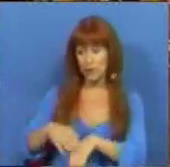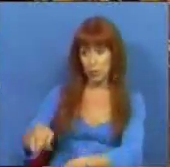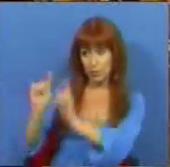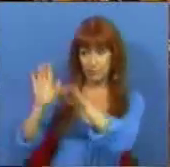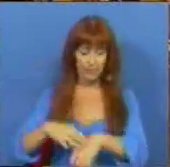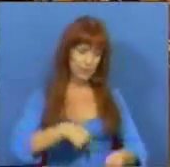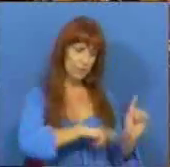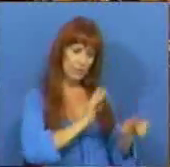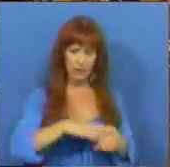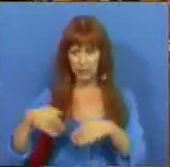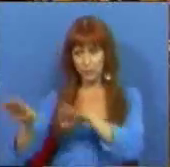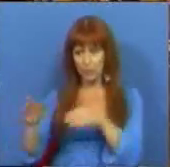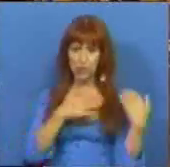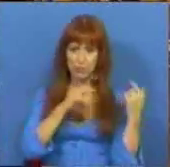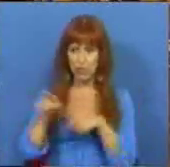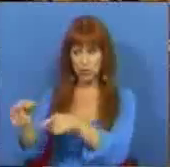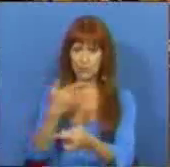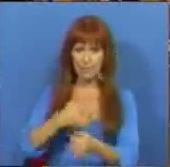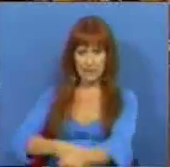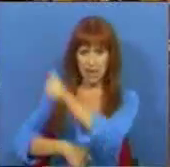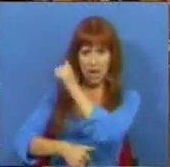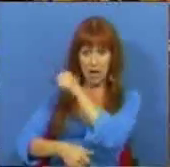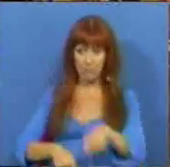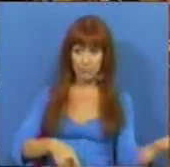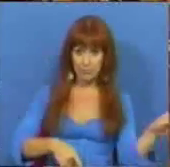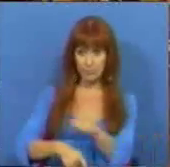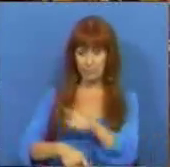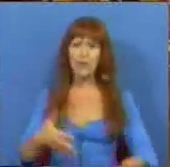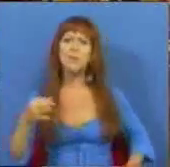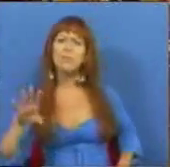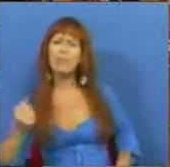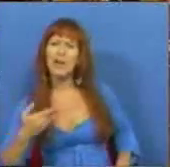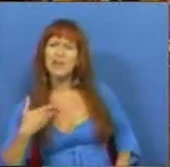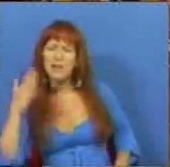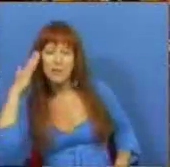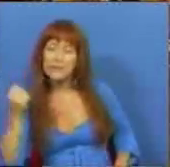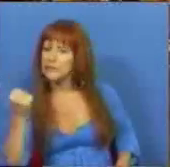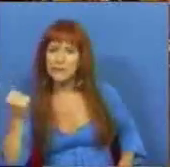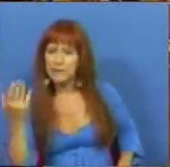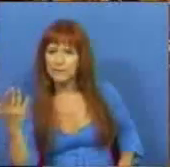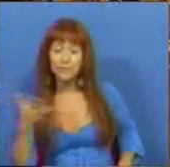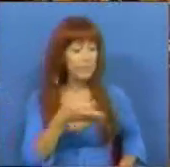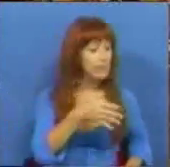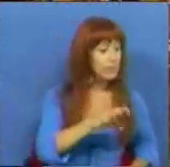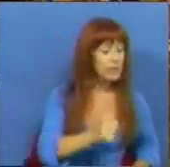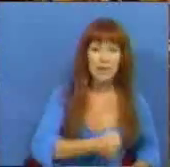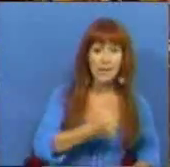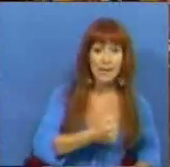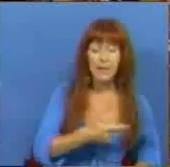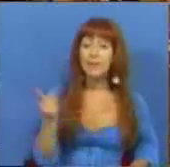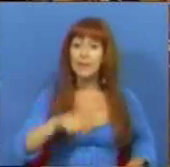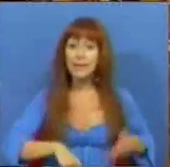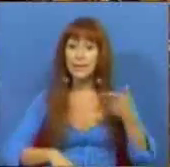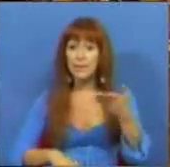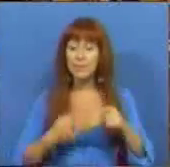passa-culpas da responsabilidade sobre o passado, parece que o PSD não resiste e o PS não resiste